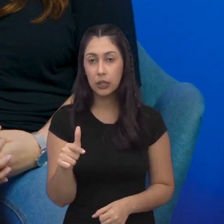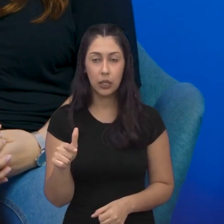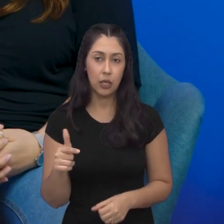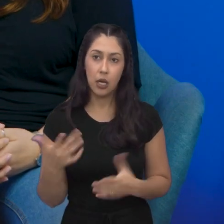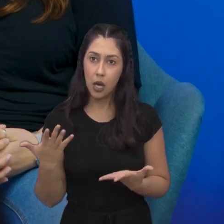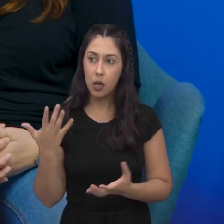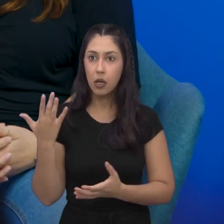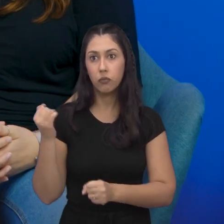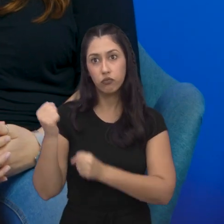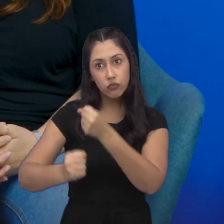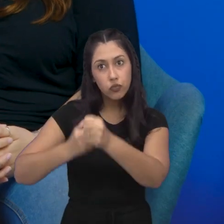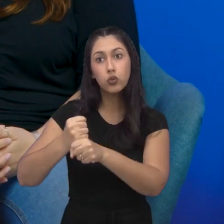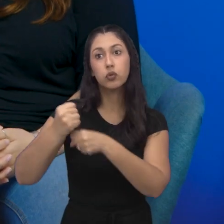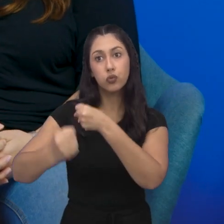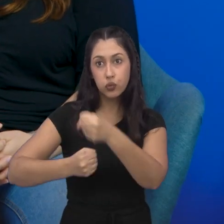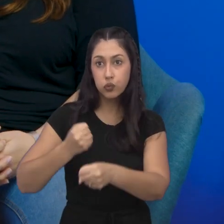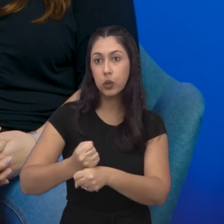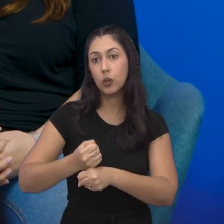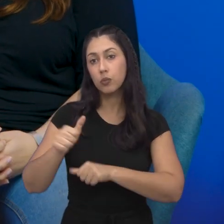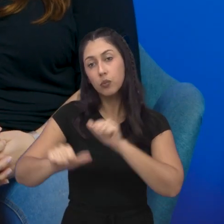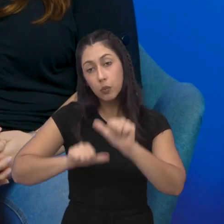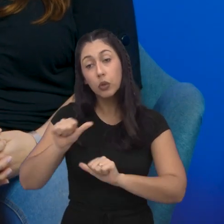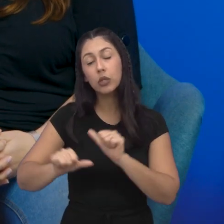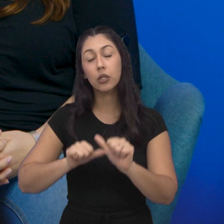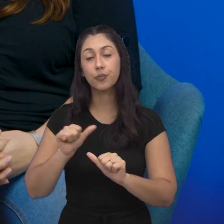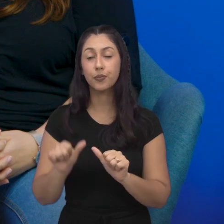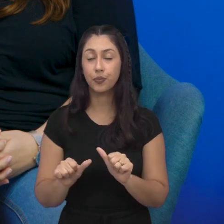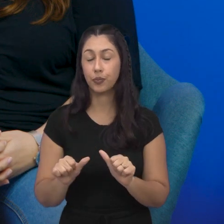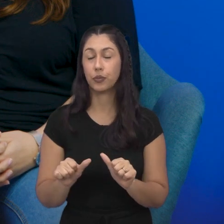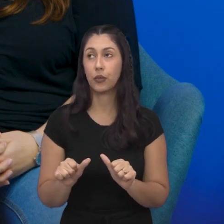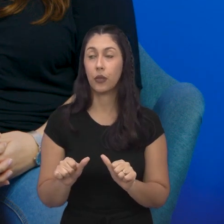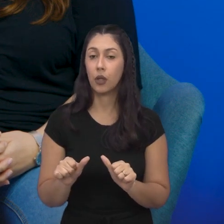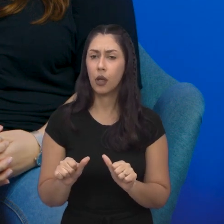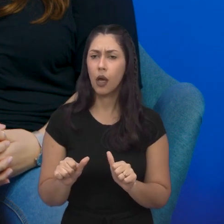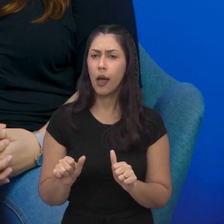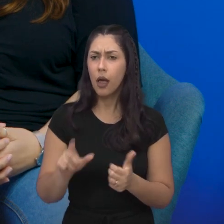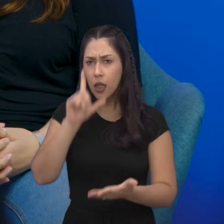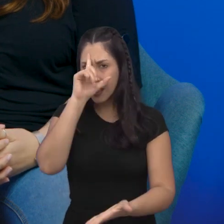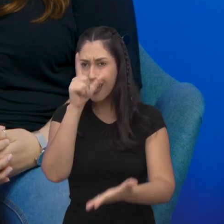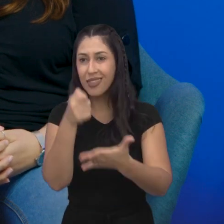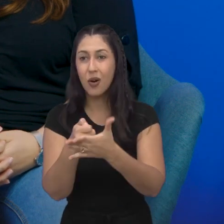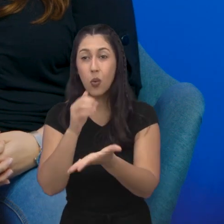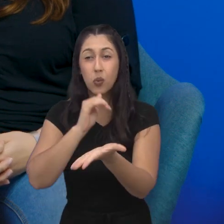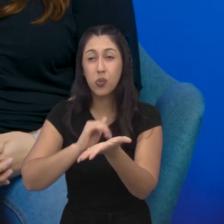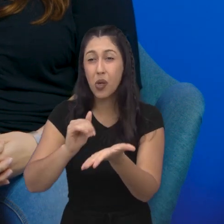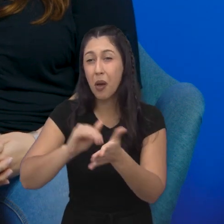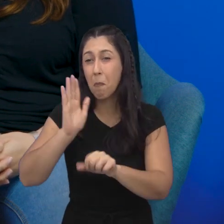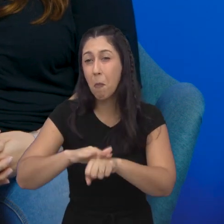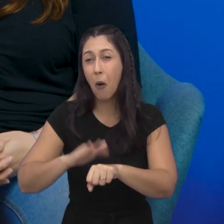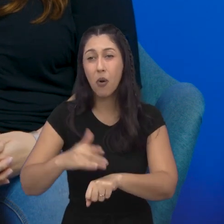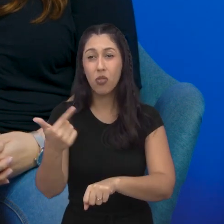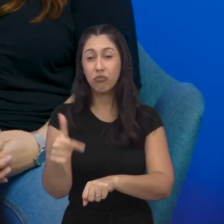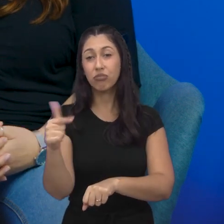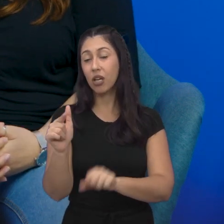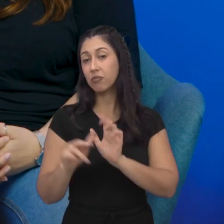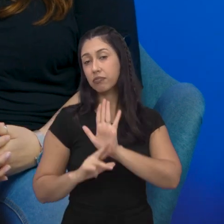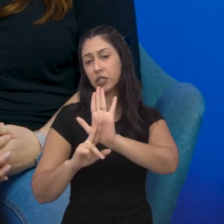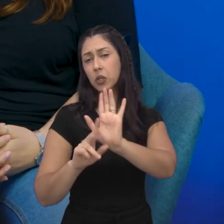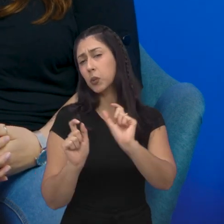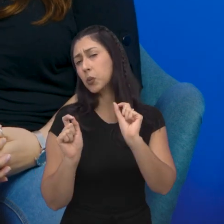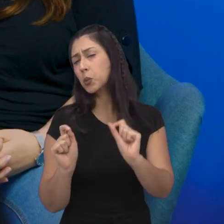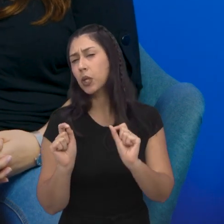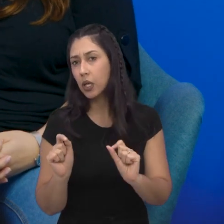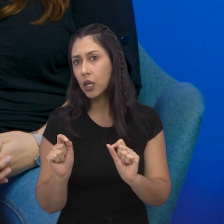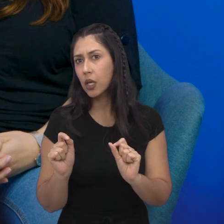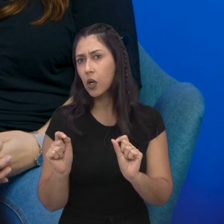pelos líderes, pelos membros. O que essa decisão, né, de não ter um secretariado fixo representa? É justamente